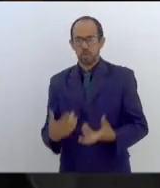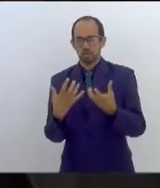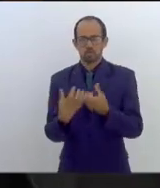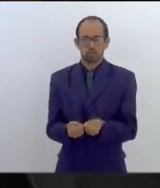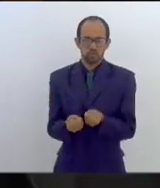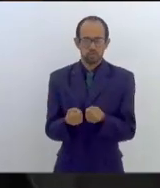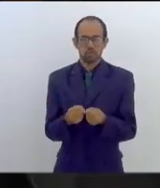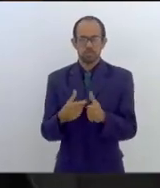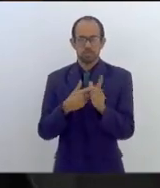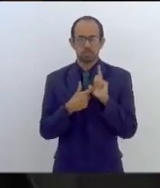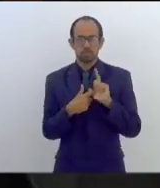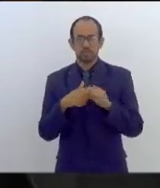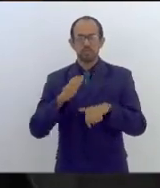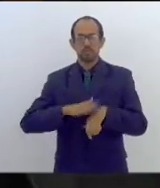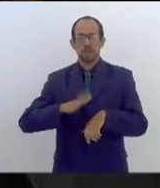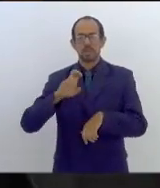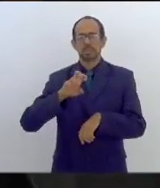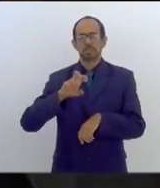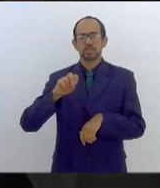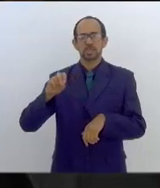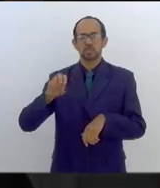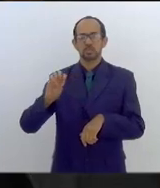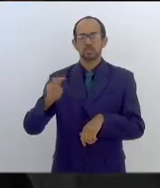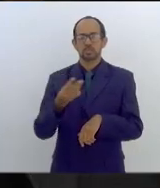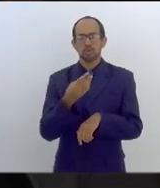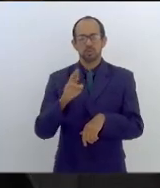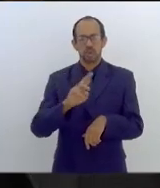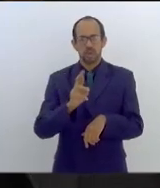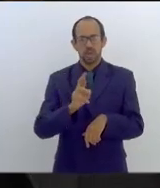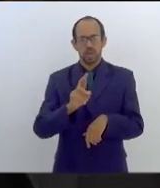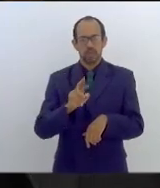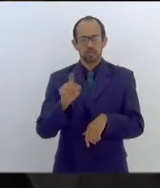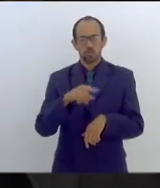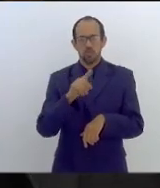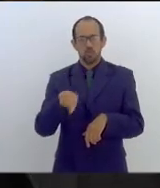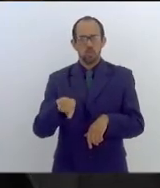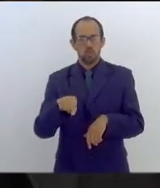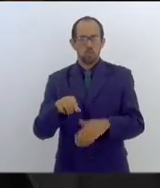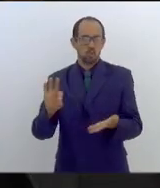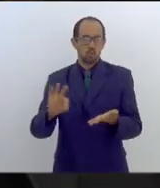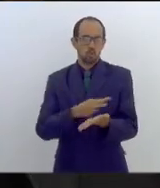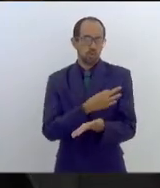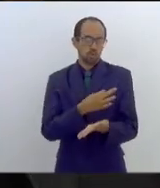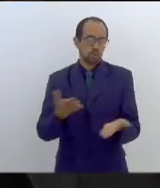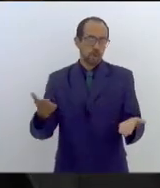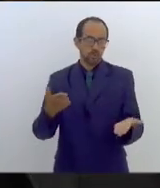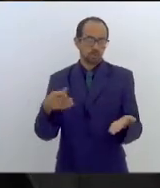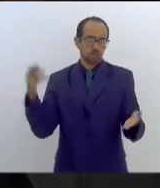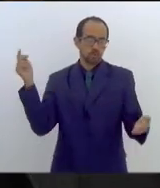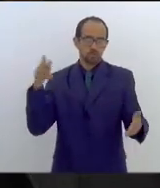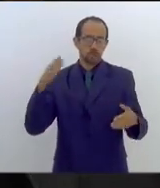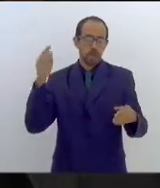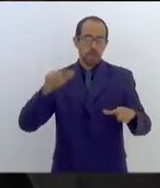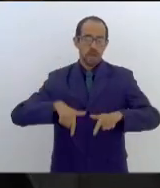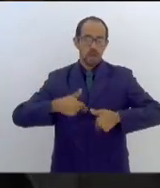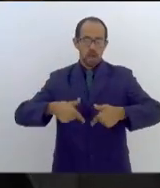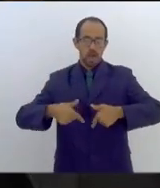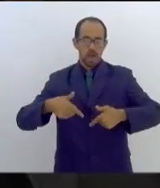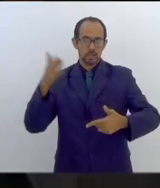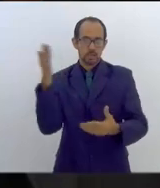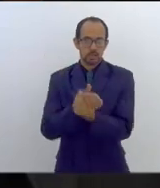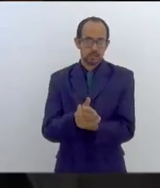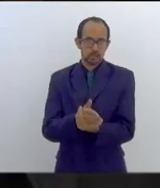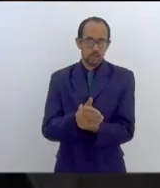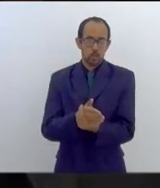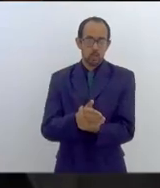500 milhões de reais de um contrato que é considerado nulo, numa ação movida pelo Ministério Público, já transitada